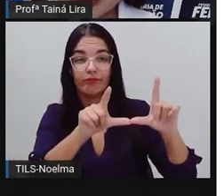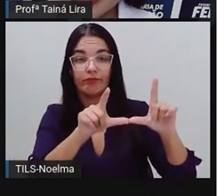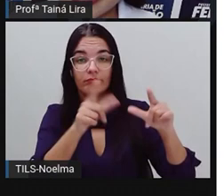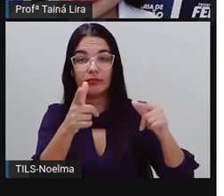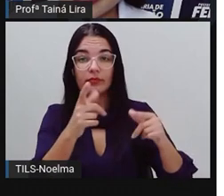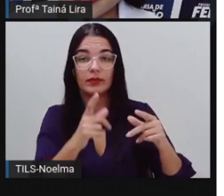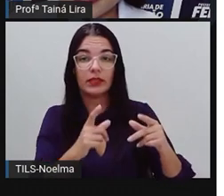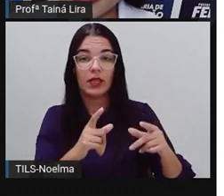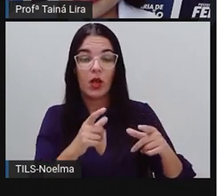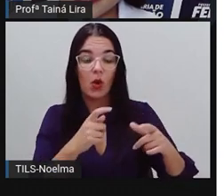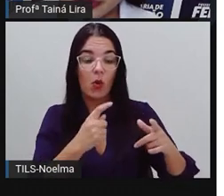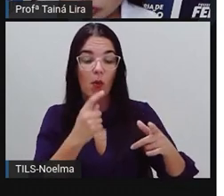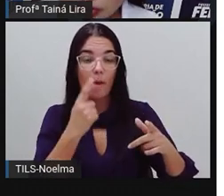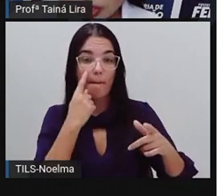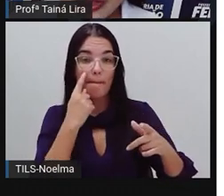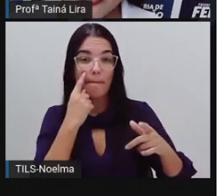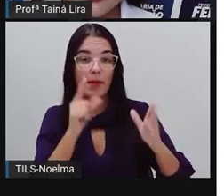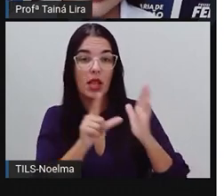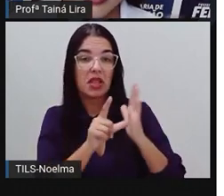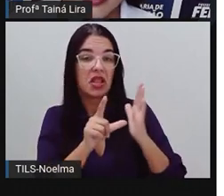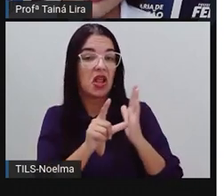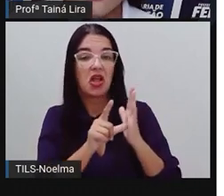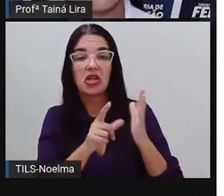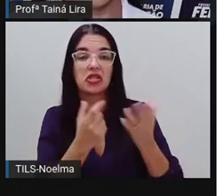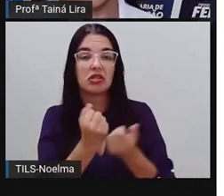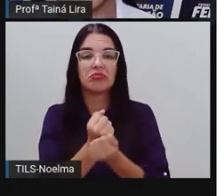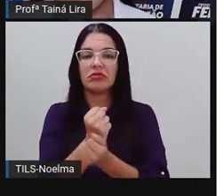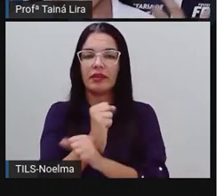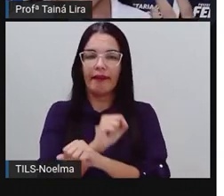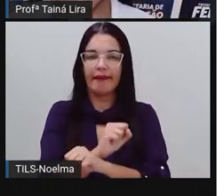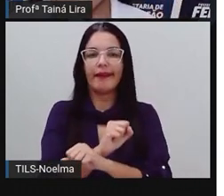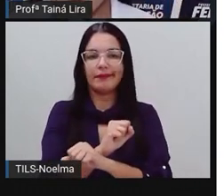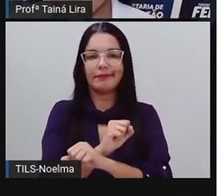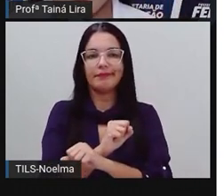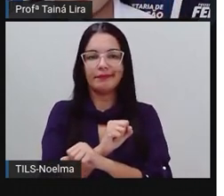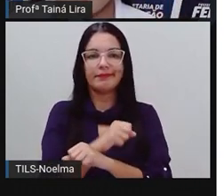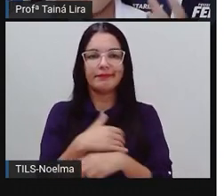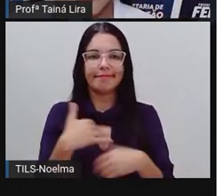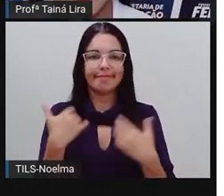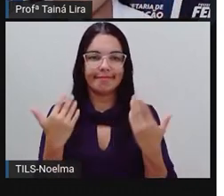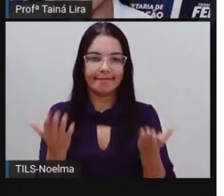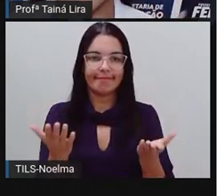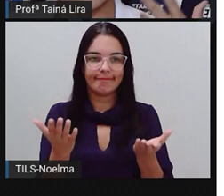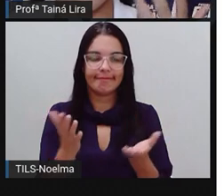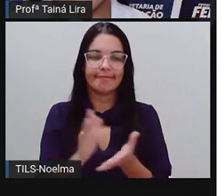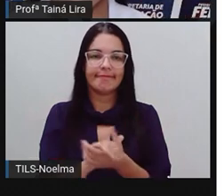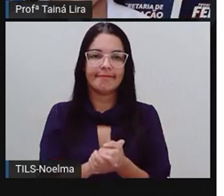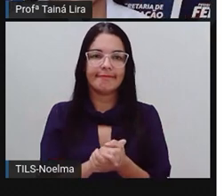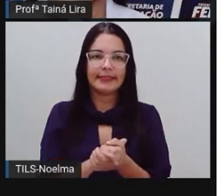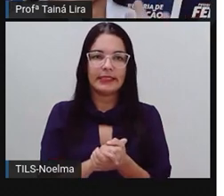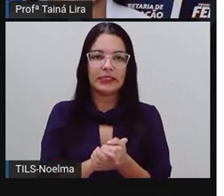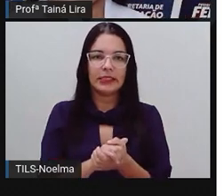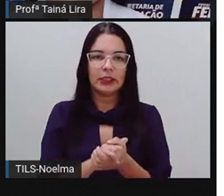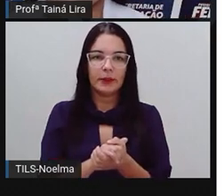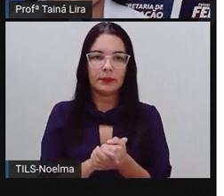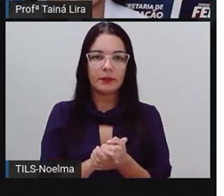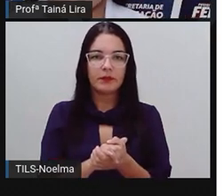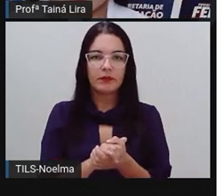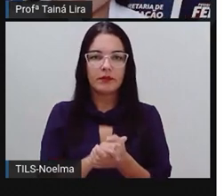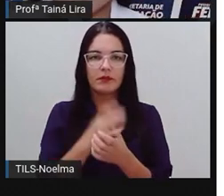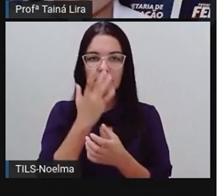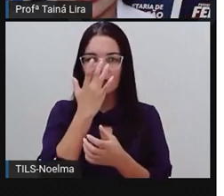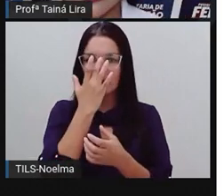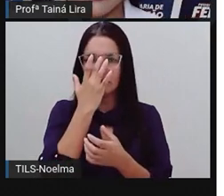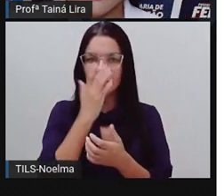mercado tá bom de escravos quero o Mercado onde esses africanos ficavam até os